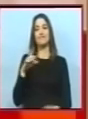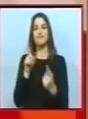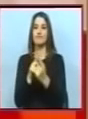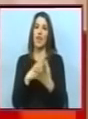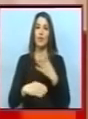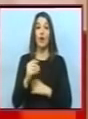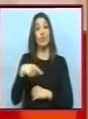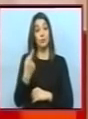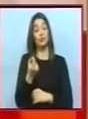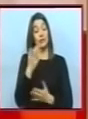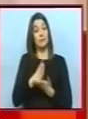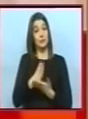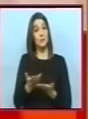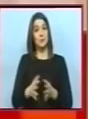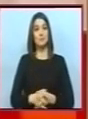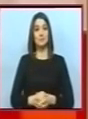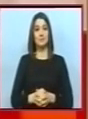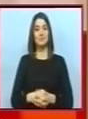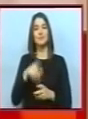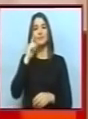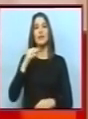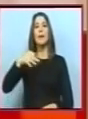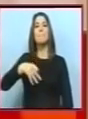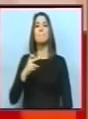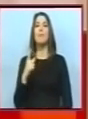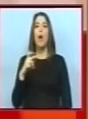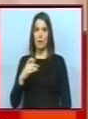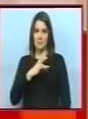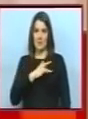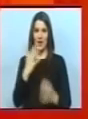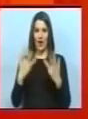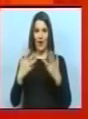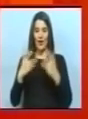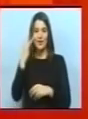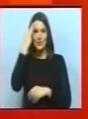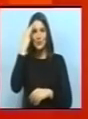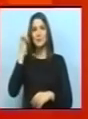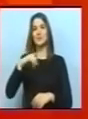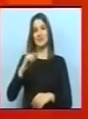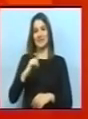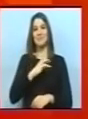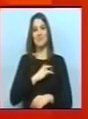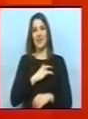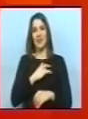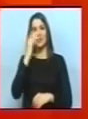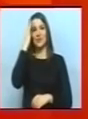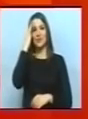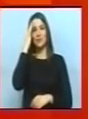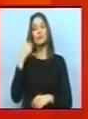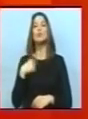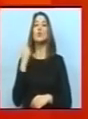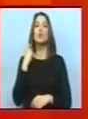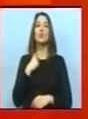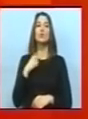tarde demais. Paula, apaixonada por números? Apaixonada por números, sem dúvida. O meu percurso tem sido muito na ordem